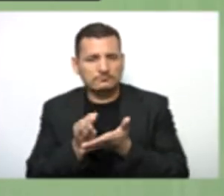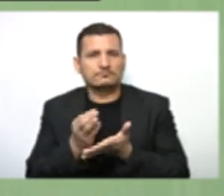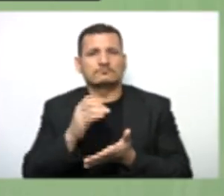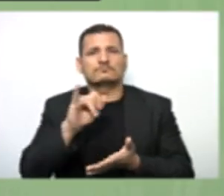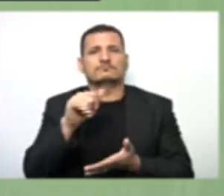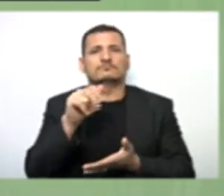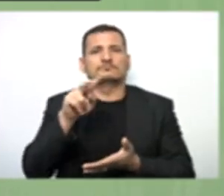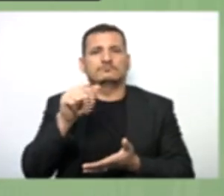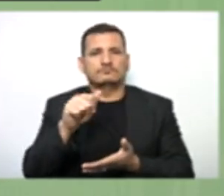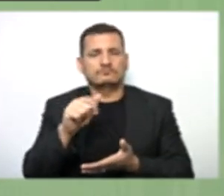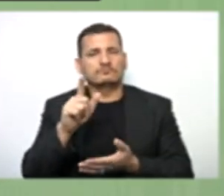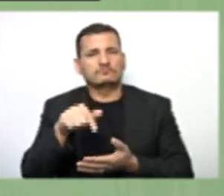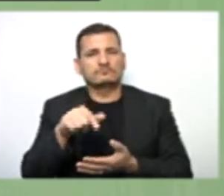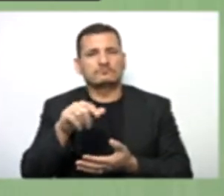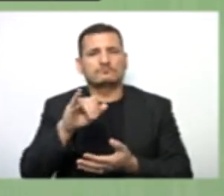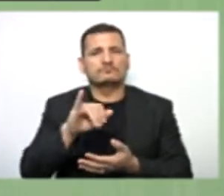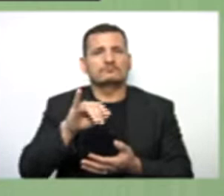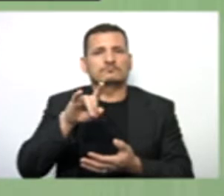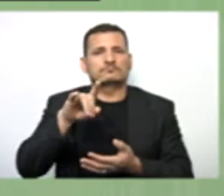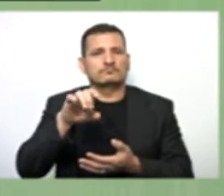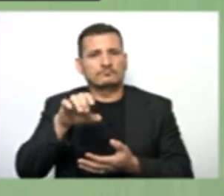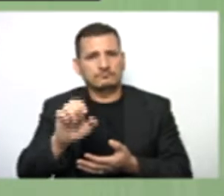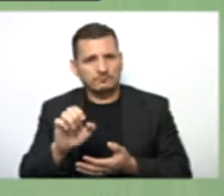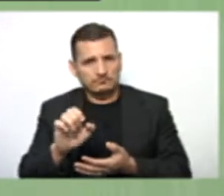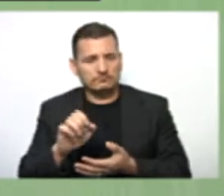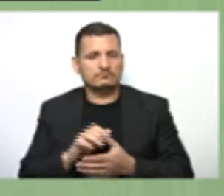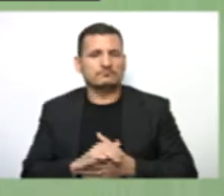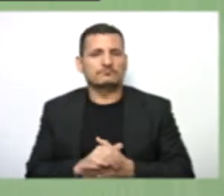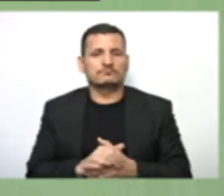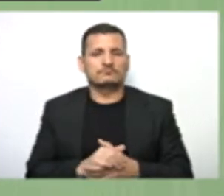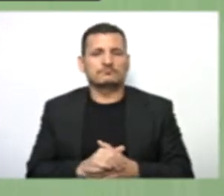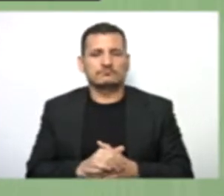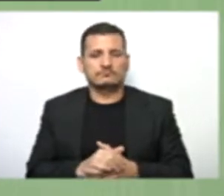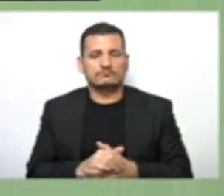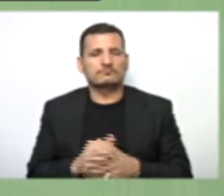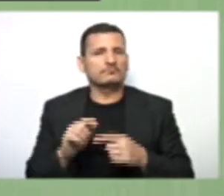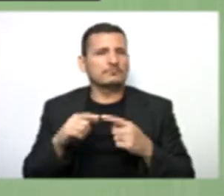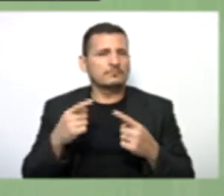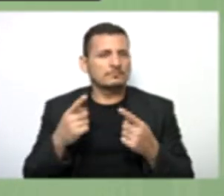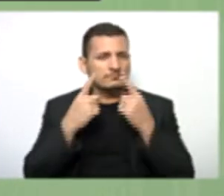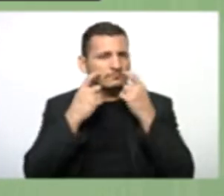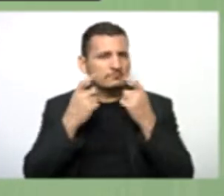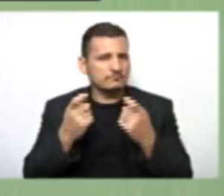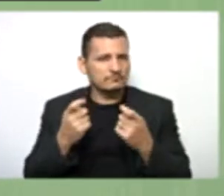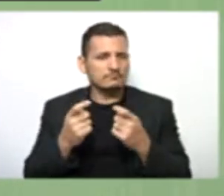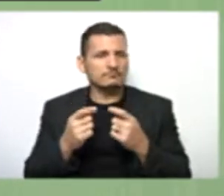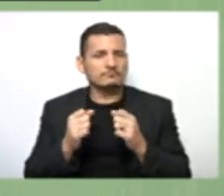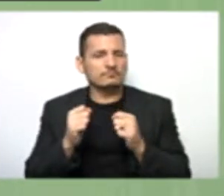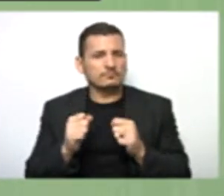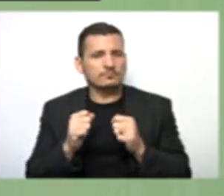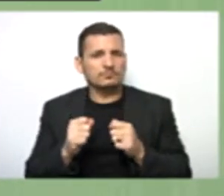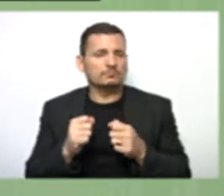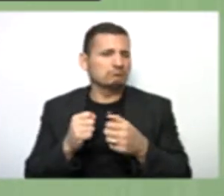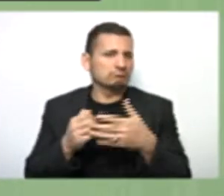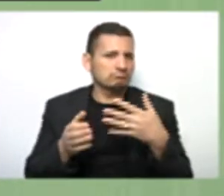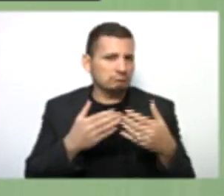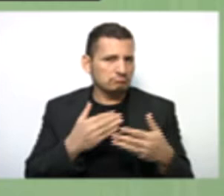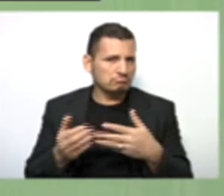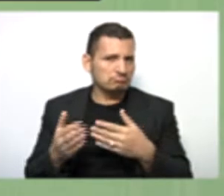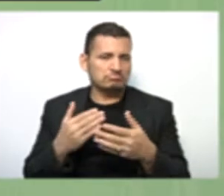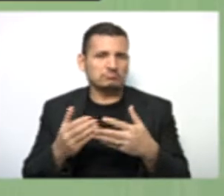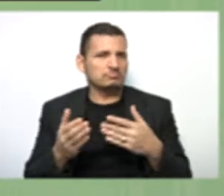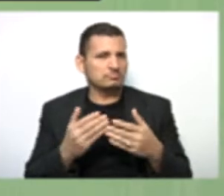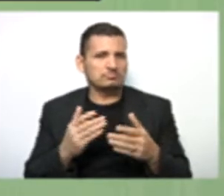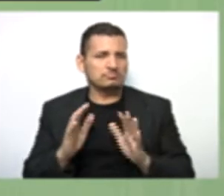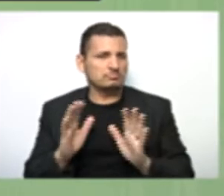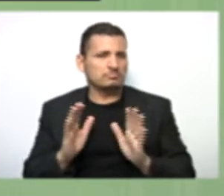uma IDE, né? Uma interface toda de programação. Exatamente. Mas o interessante é que pode ser feito em qualquer programa de edição de texto.